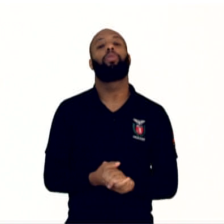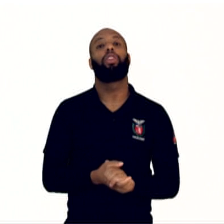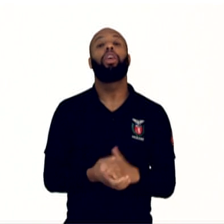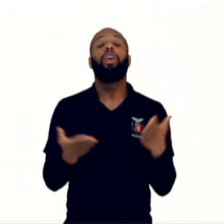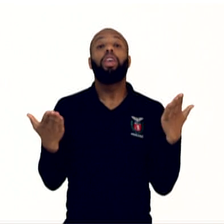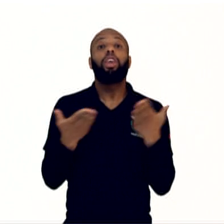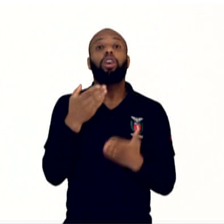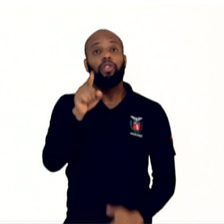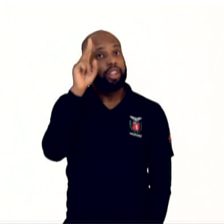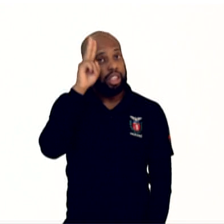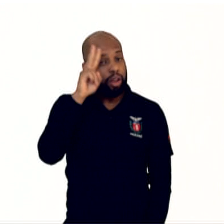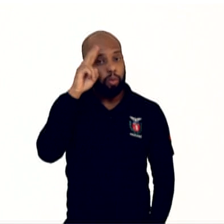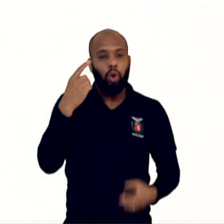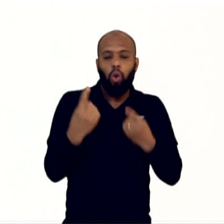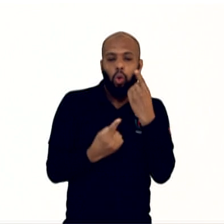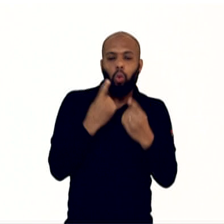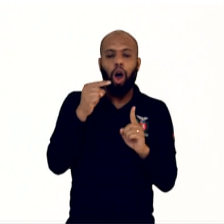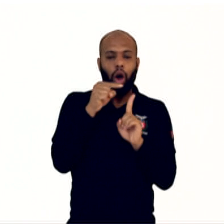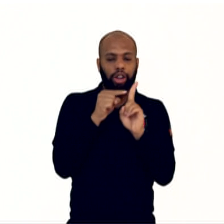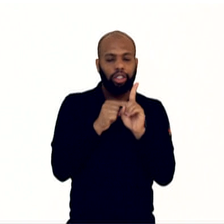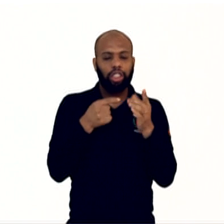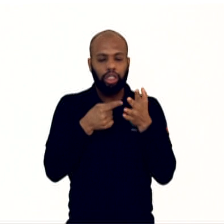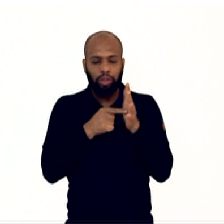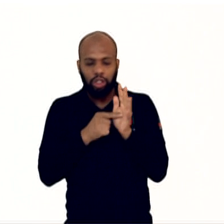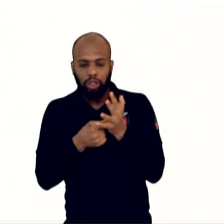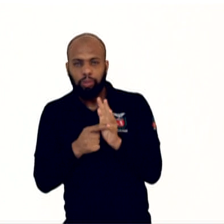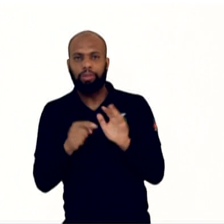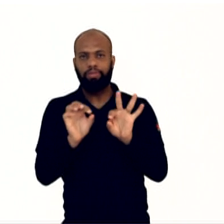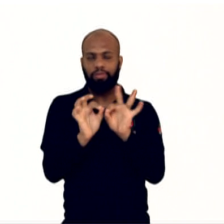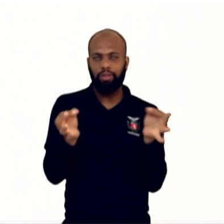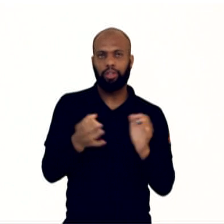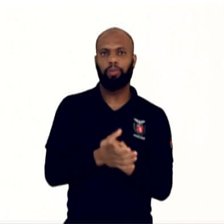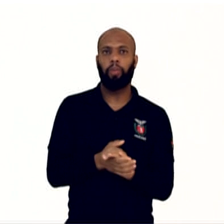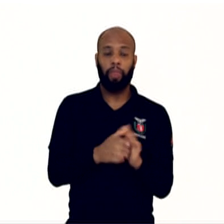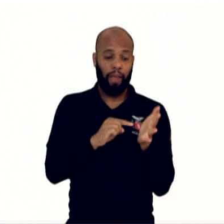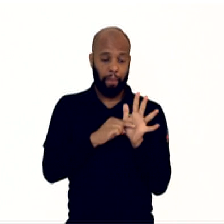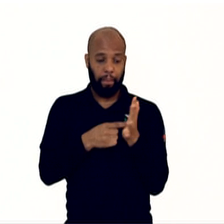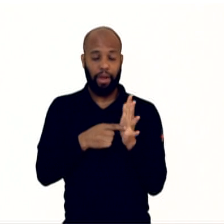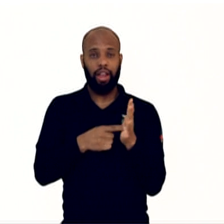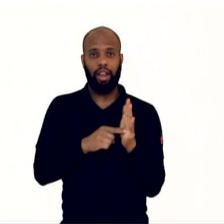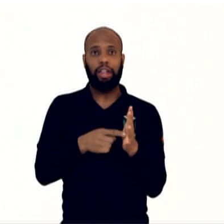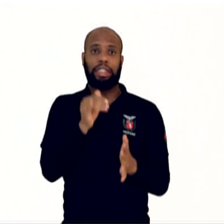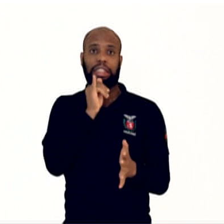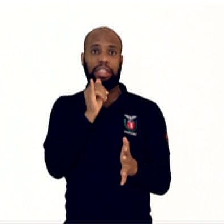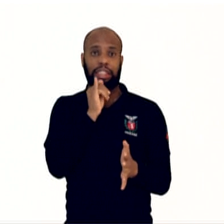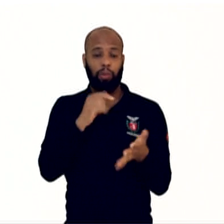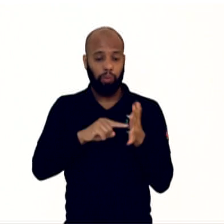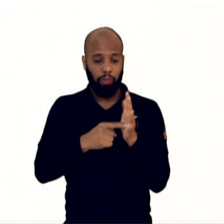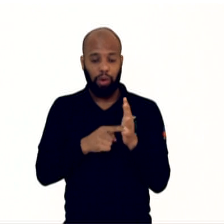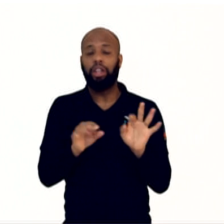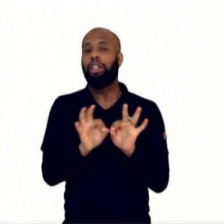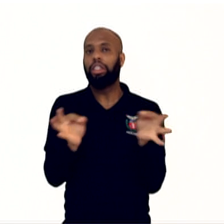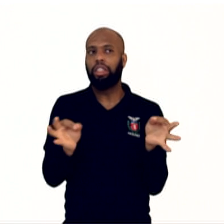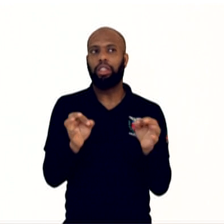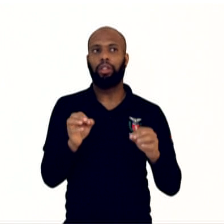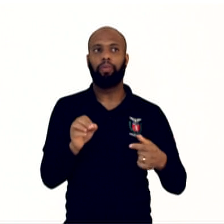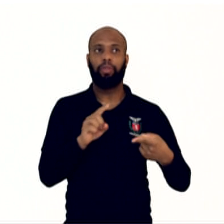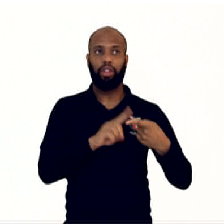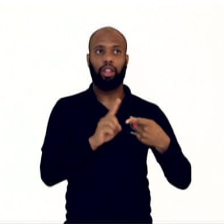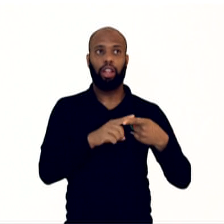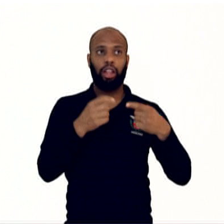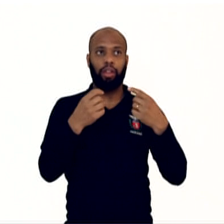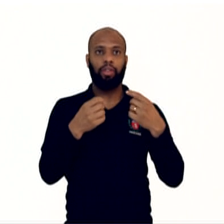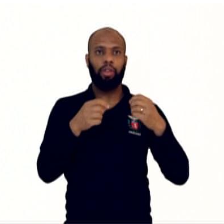Agora que você lembrou, quais são as máquinas simples? Vamos responder junto aqui. As máquinas simples são exemplos de máquinas simples. Letra A,